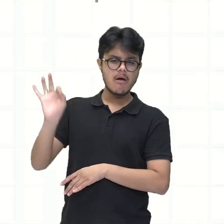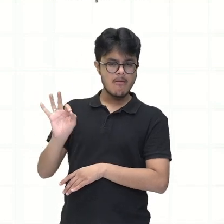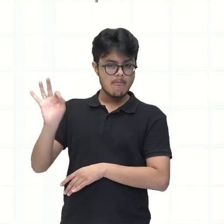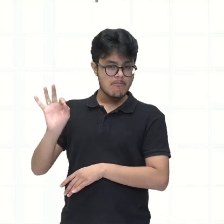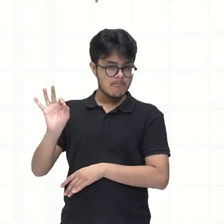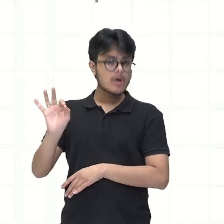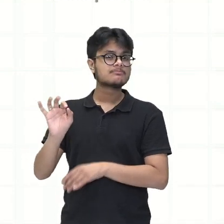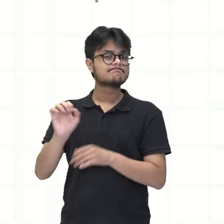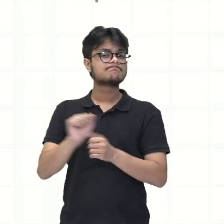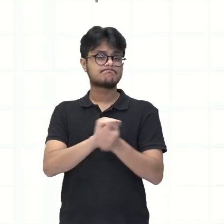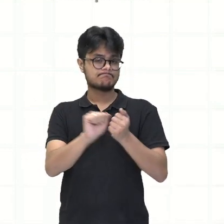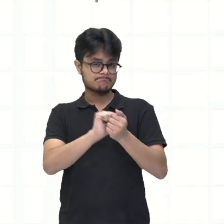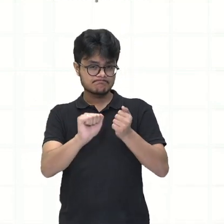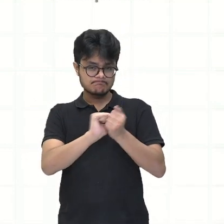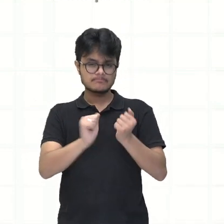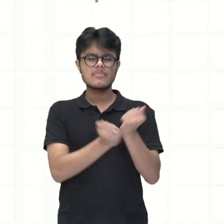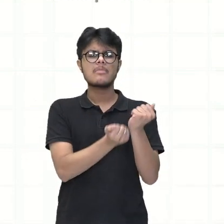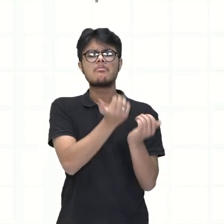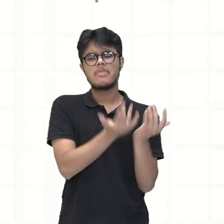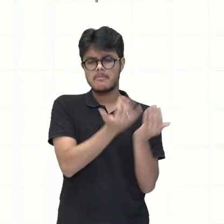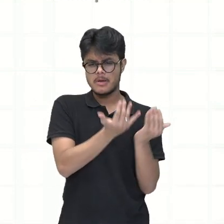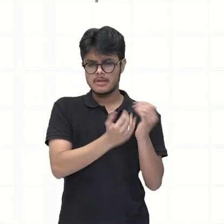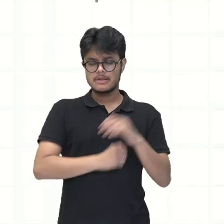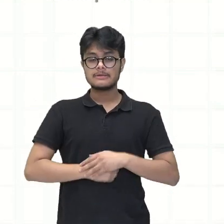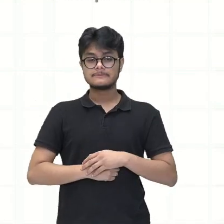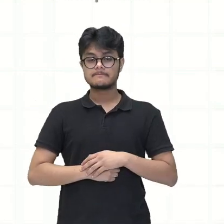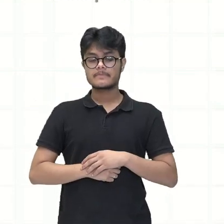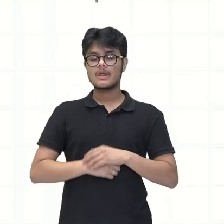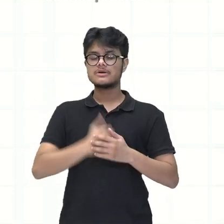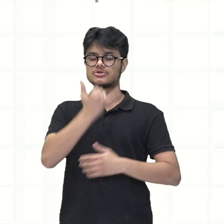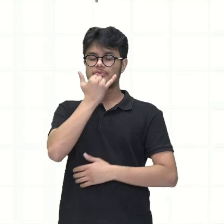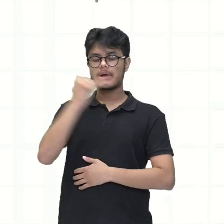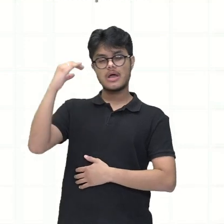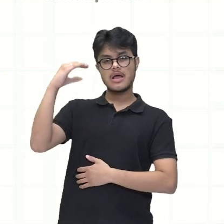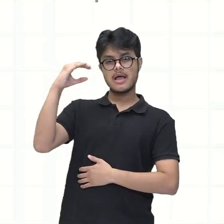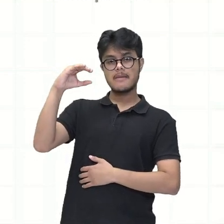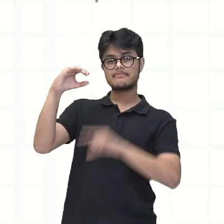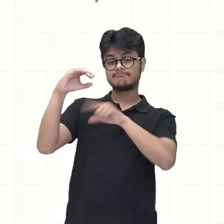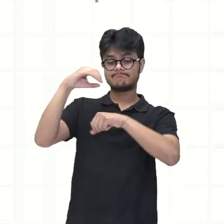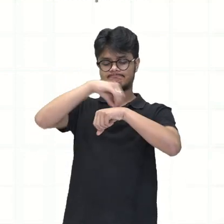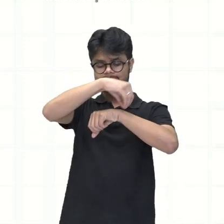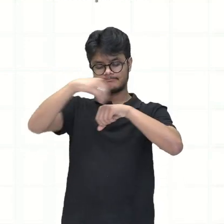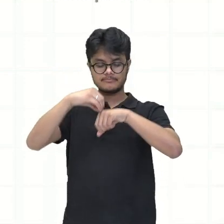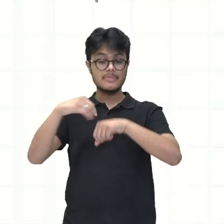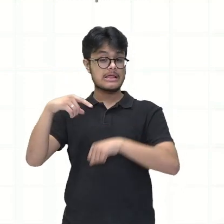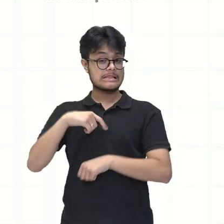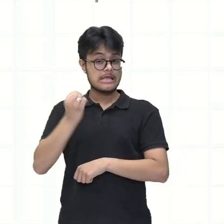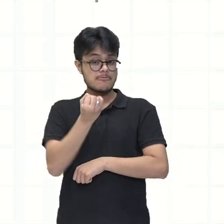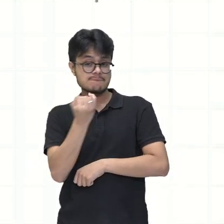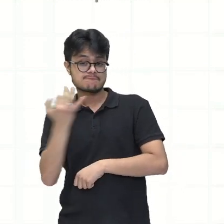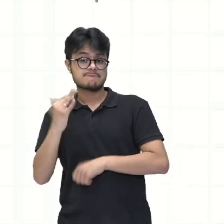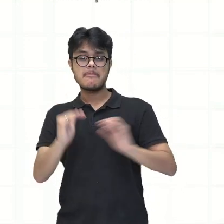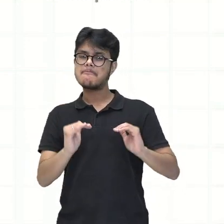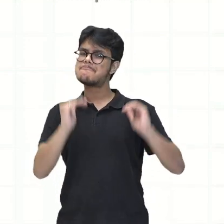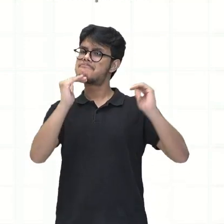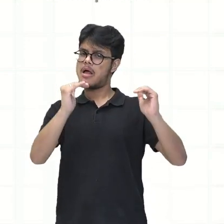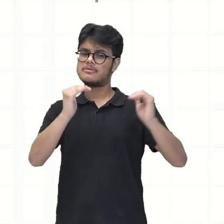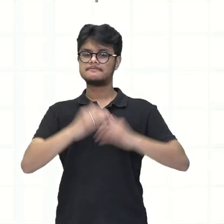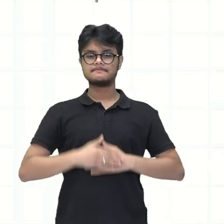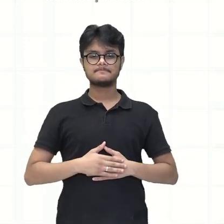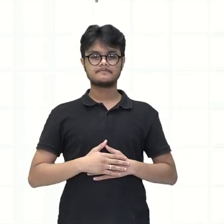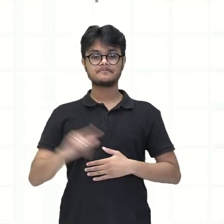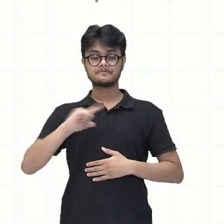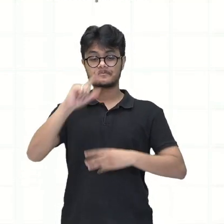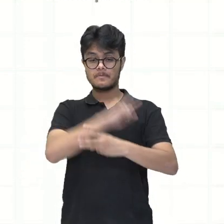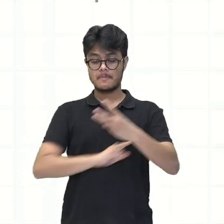78% de teor de carbono, né? Então, ele já tem uma quantidade maior. Em